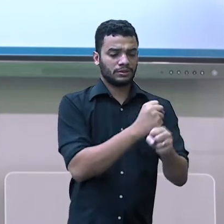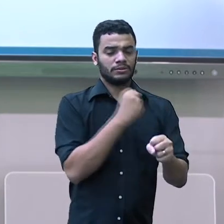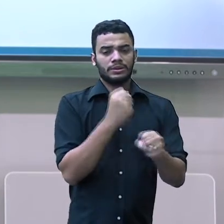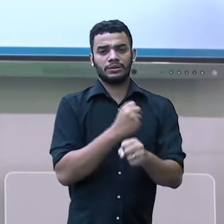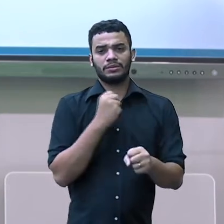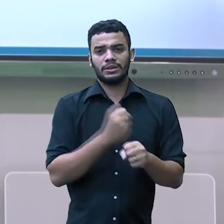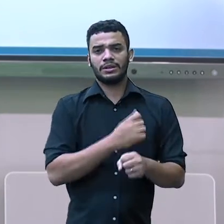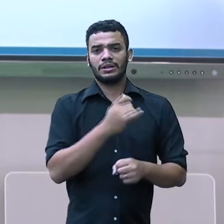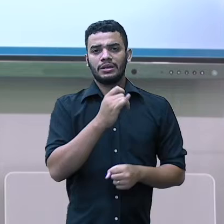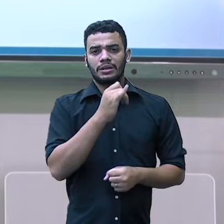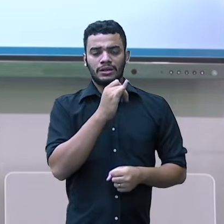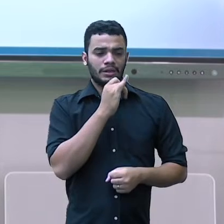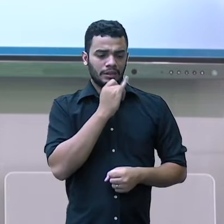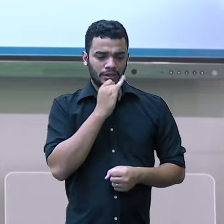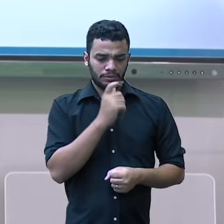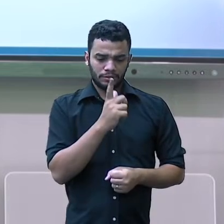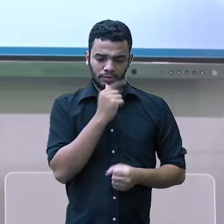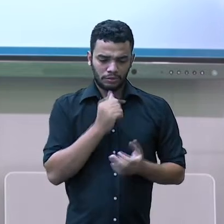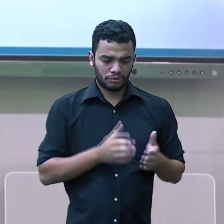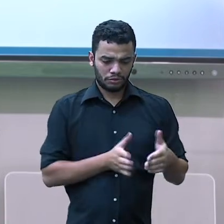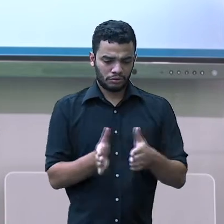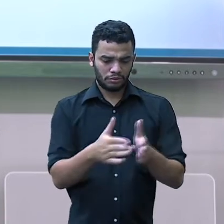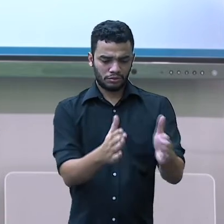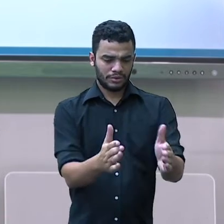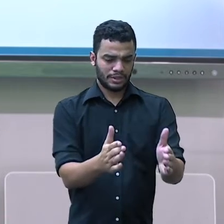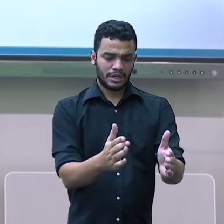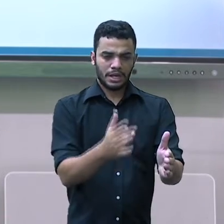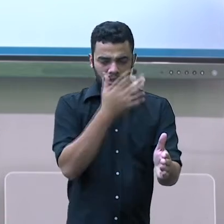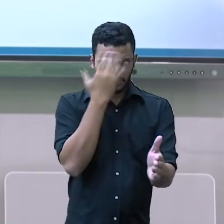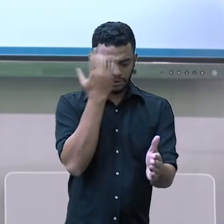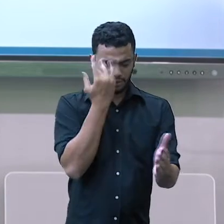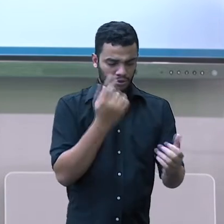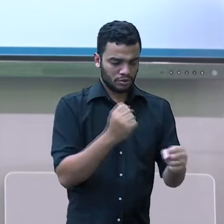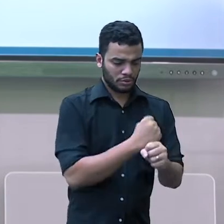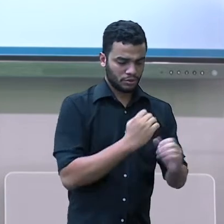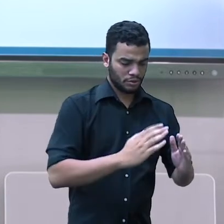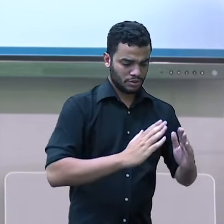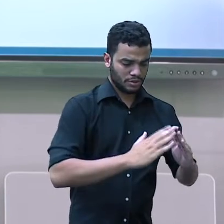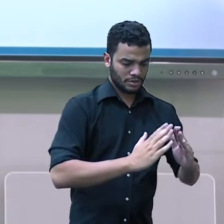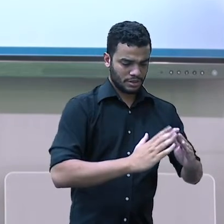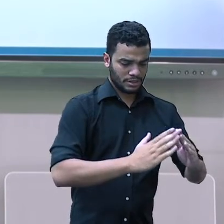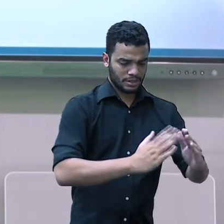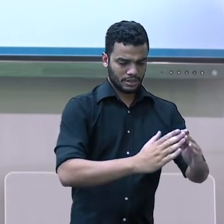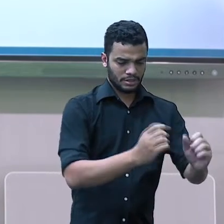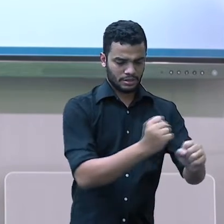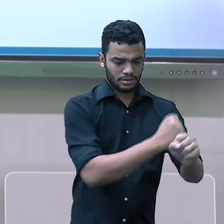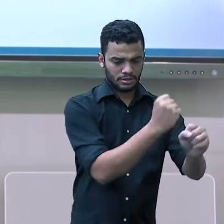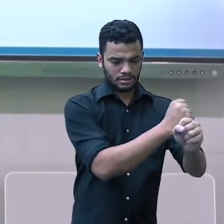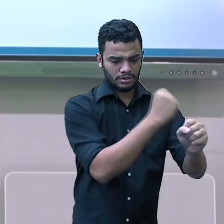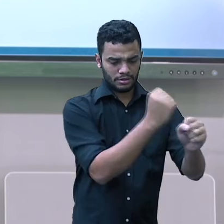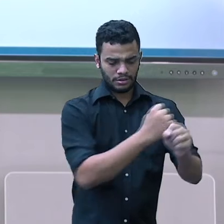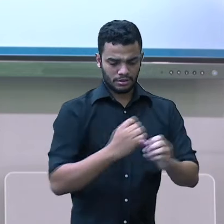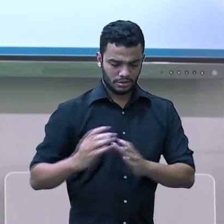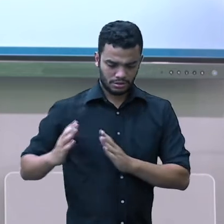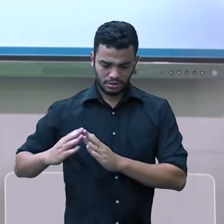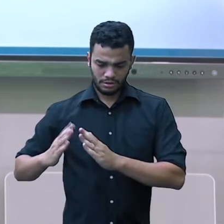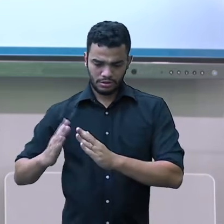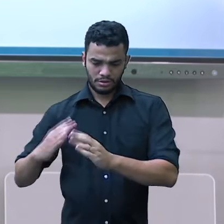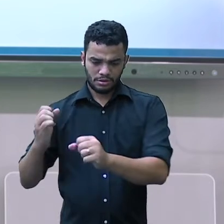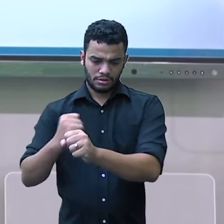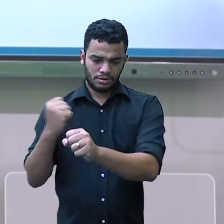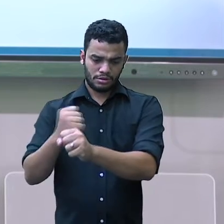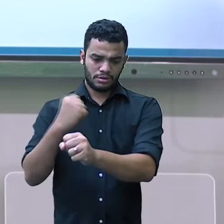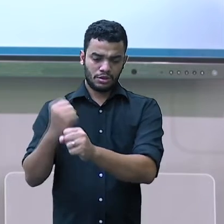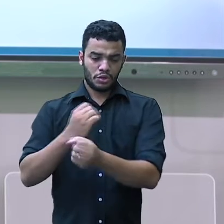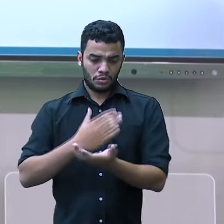família foi aumentando e até chegar a uma grande população, certo? Então, a maioria das nossas cidades